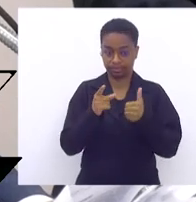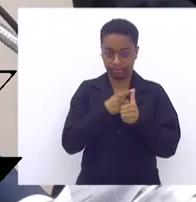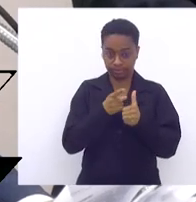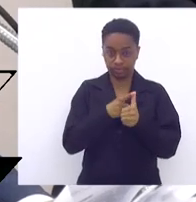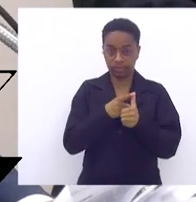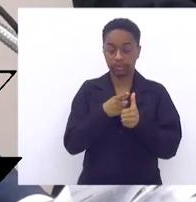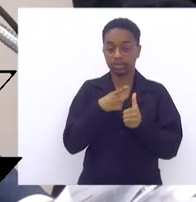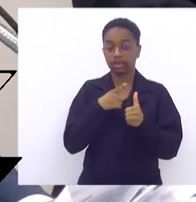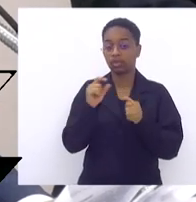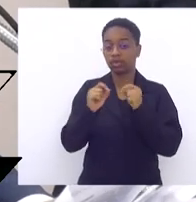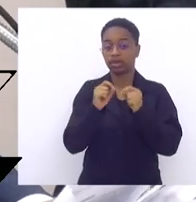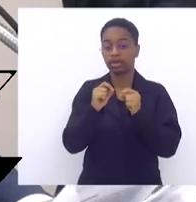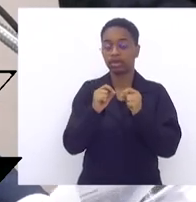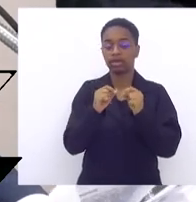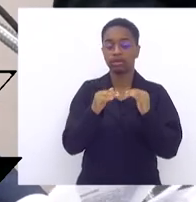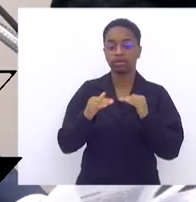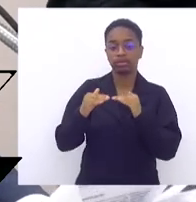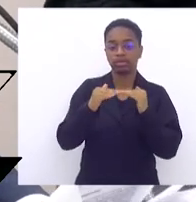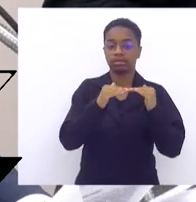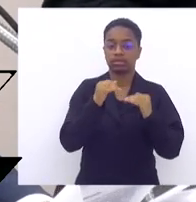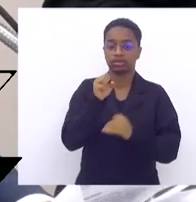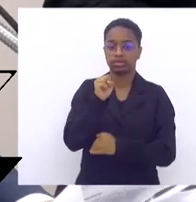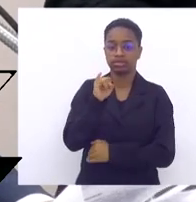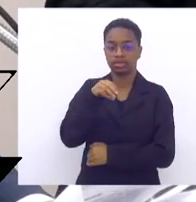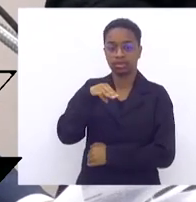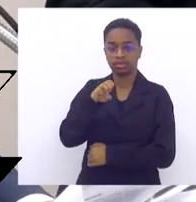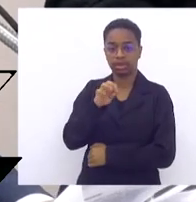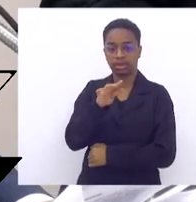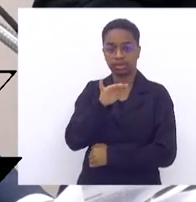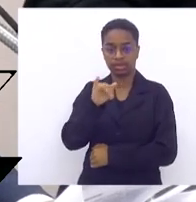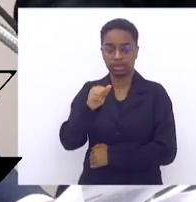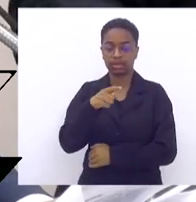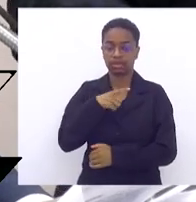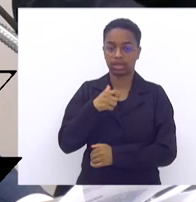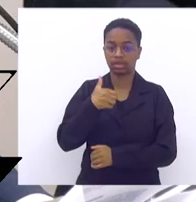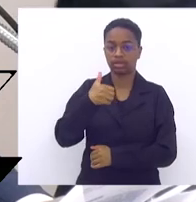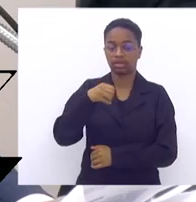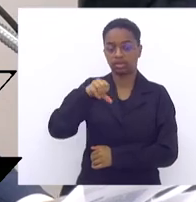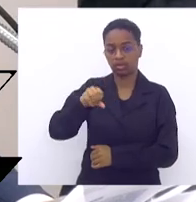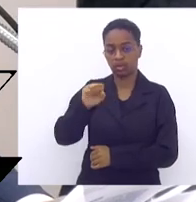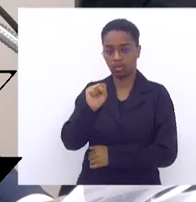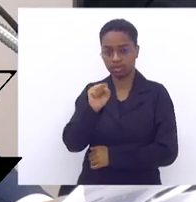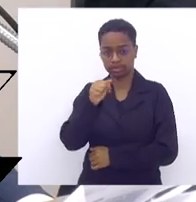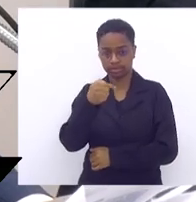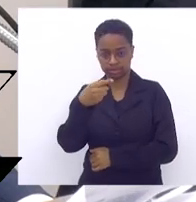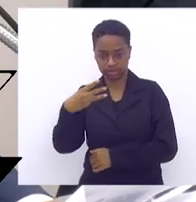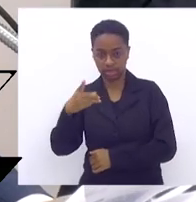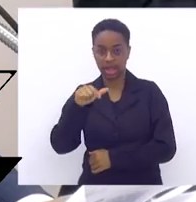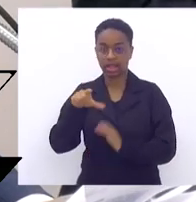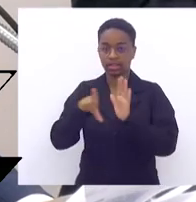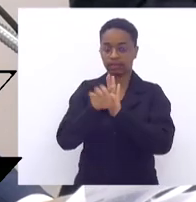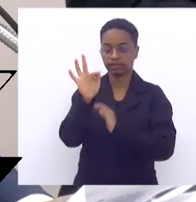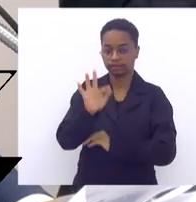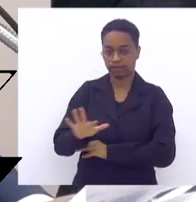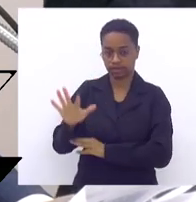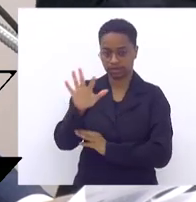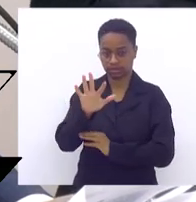da simetria, utilizando exatamente o que está disposto na 9.873, que é uma lei federal.